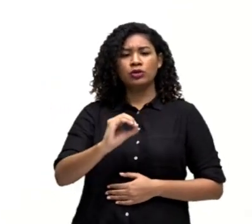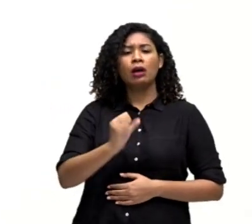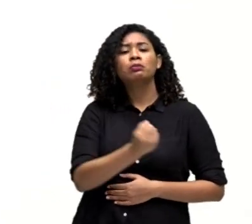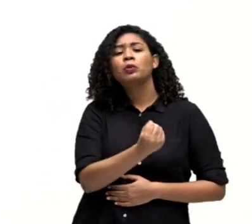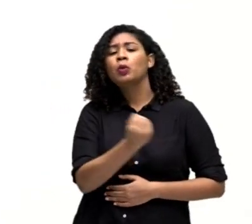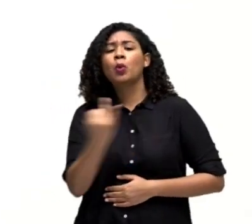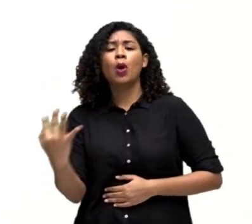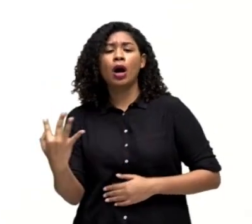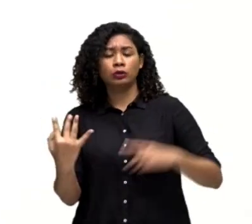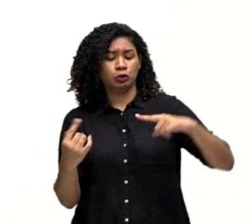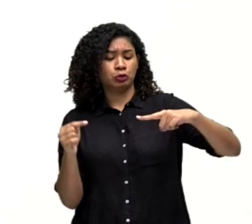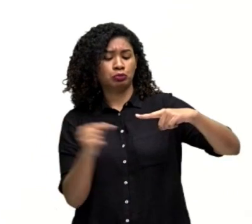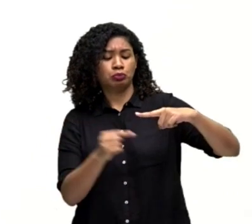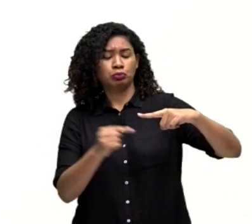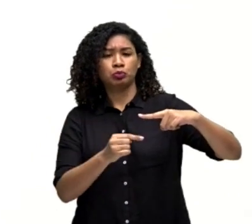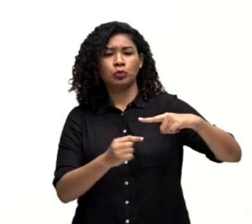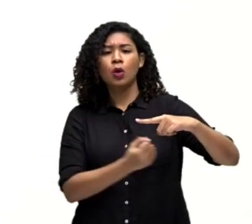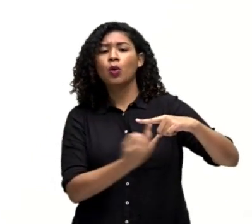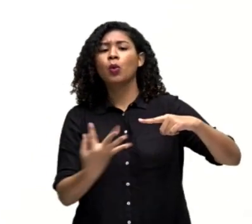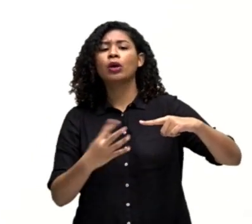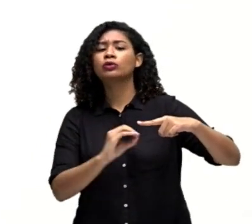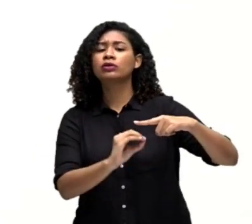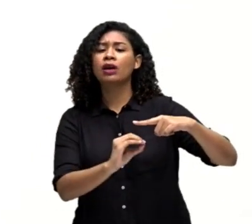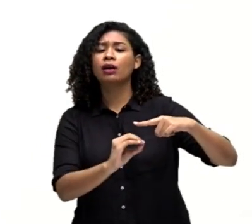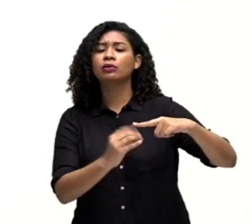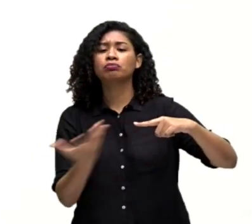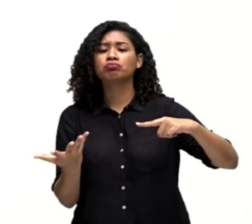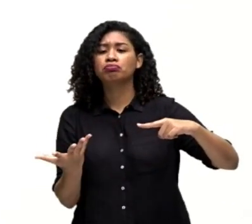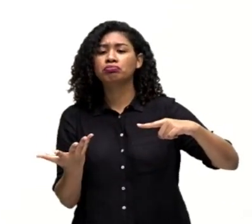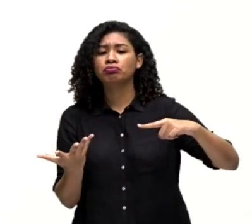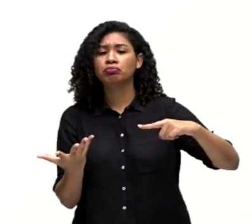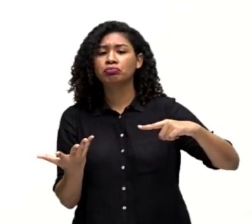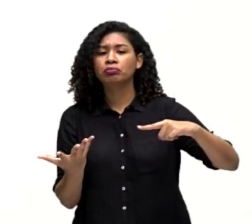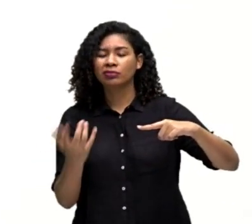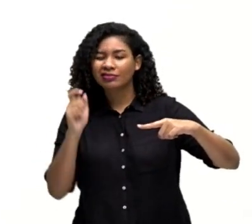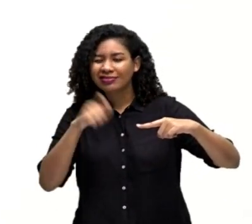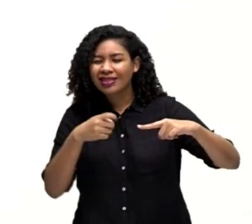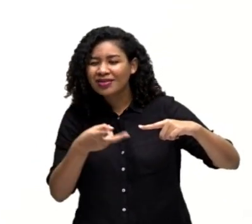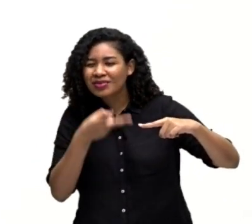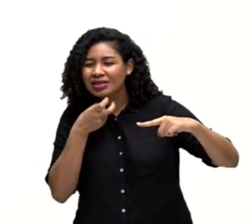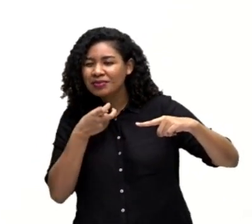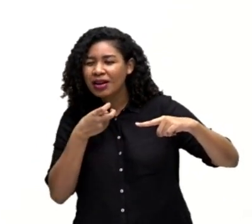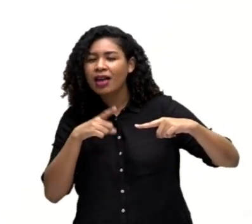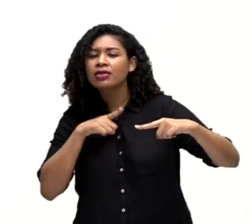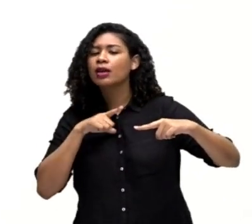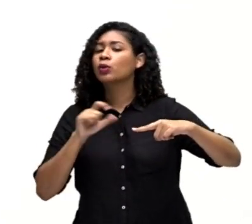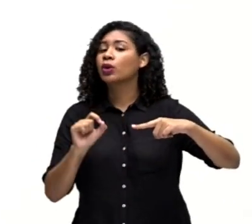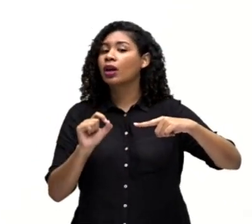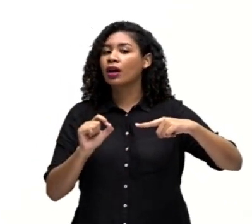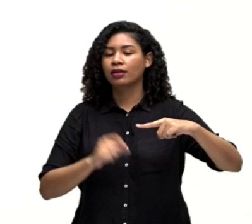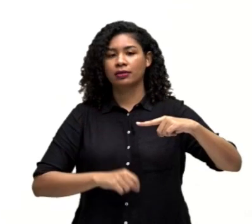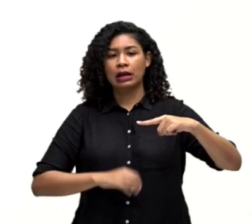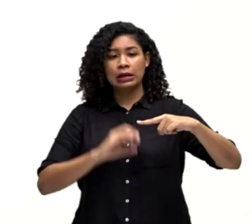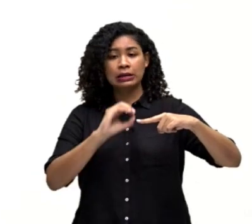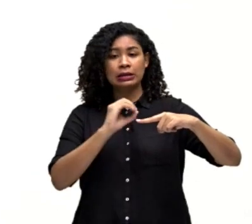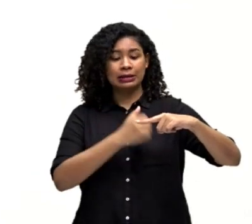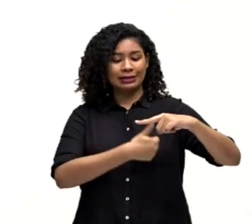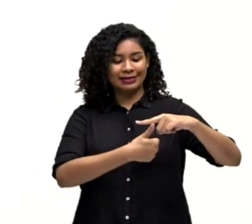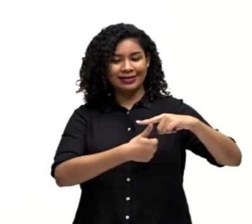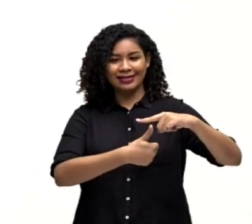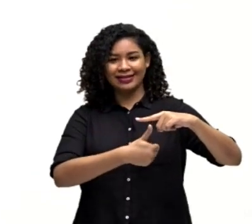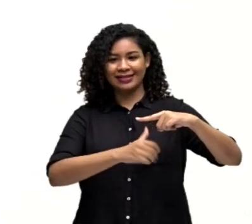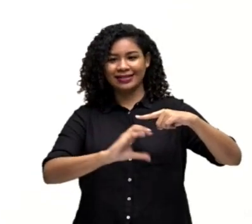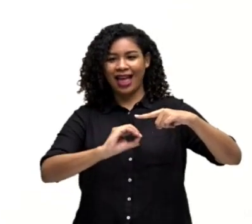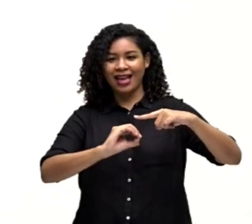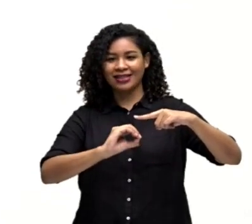seja, logicamente, na parte de baixo. É fácil verificar então aí que nós temos apenas um zero. Se